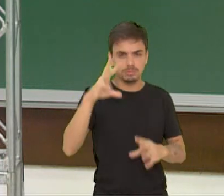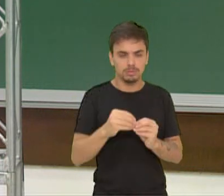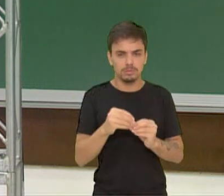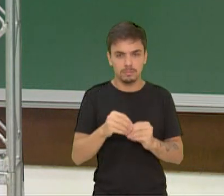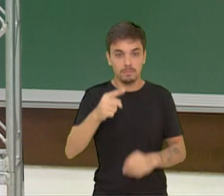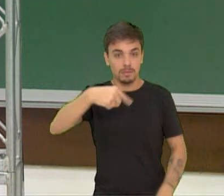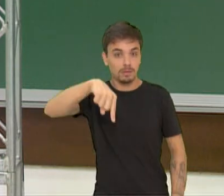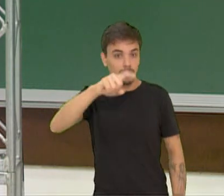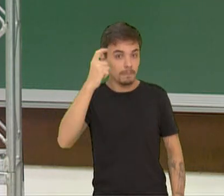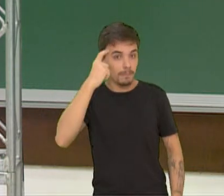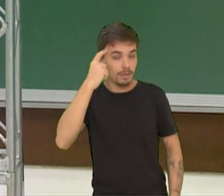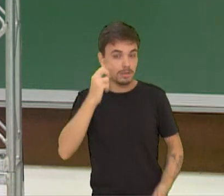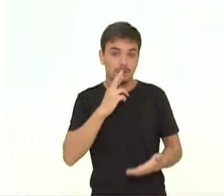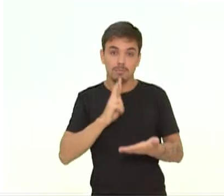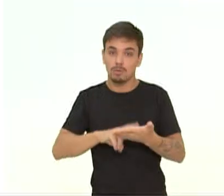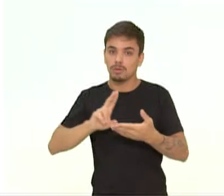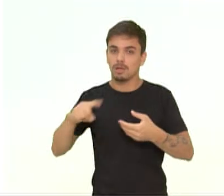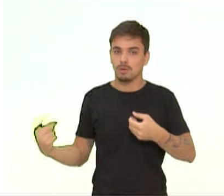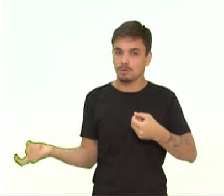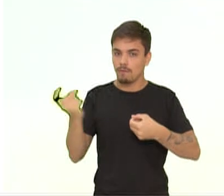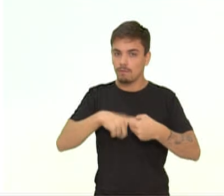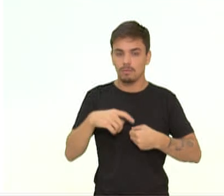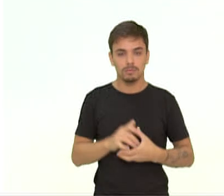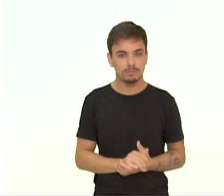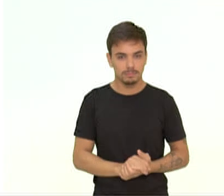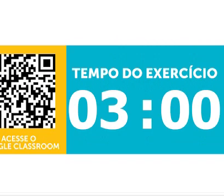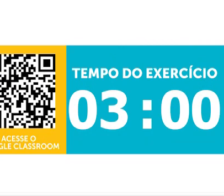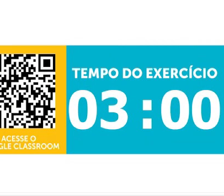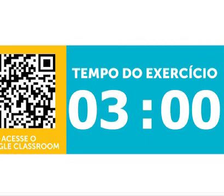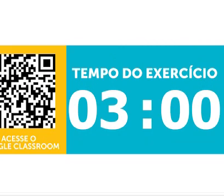ali? Pensando lá, pessoal, com vocês.